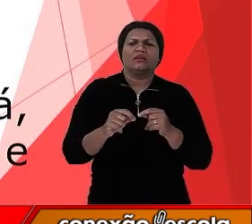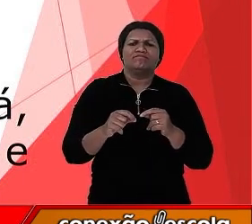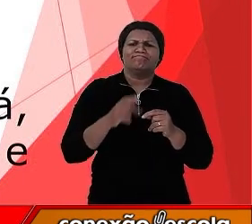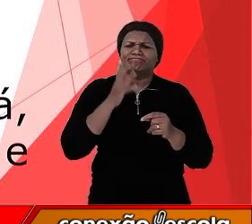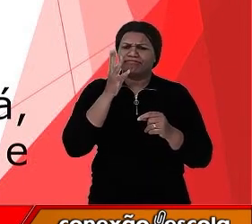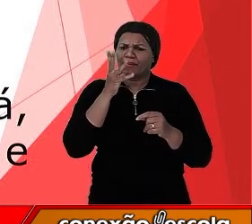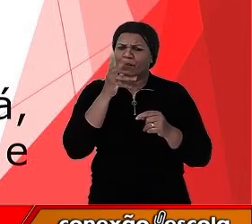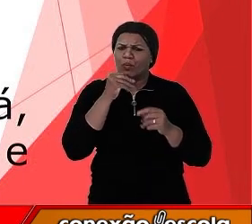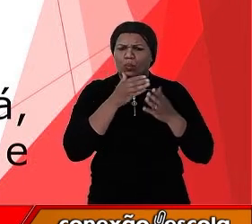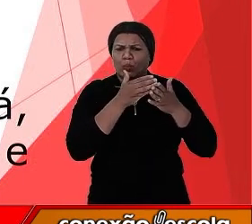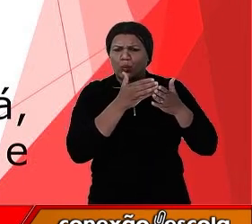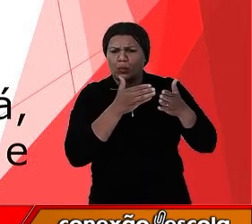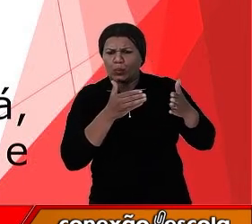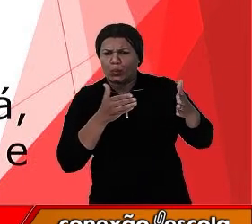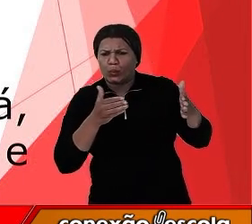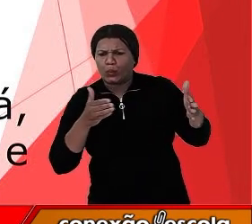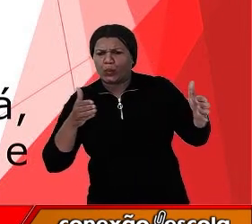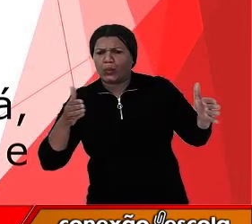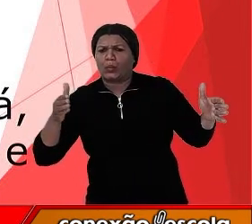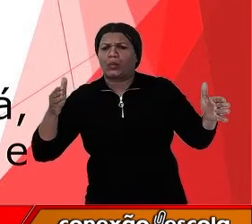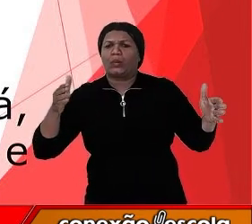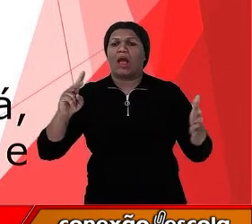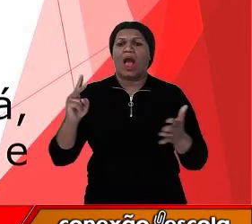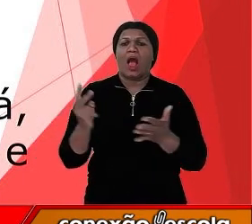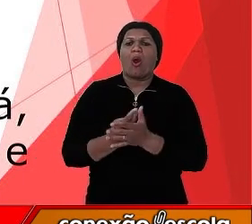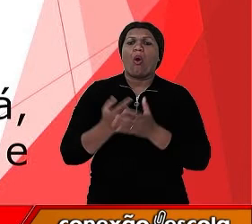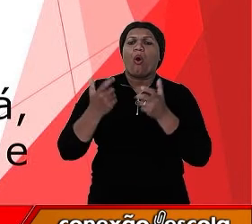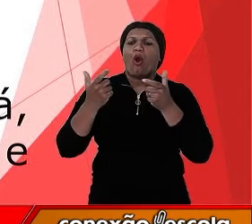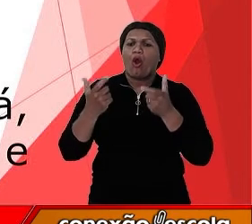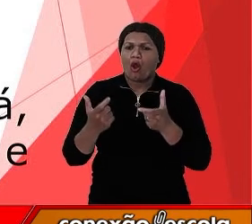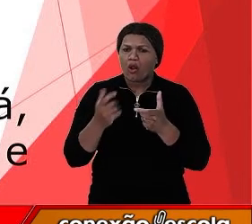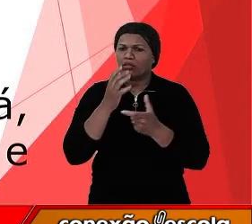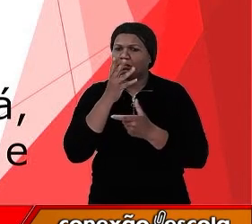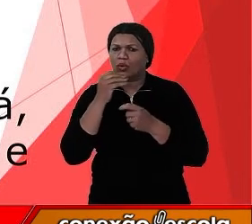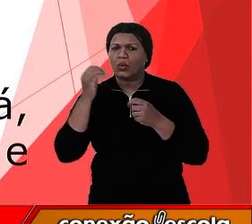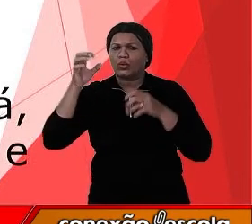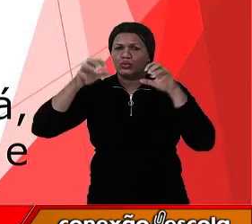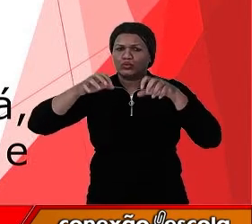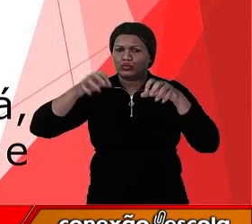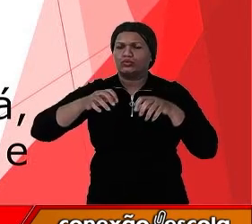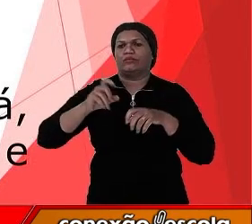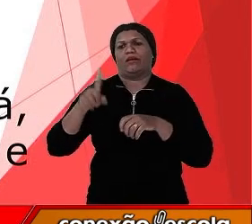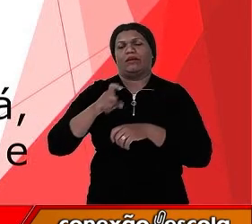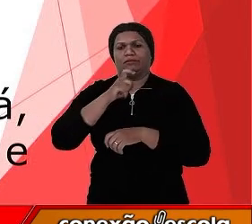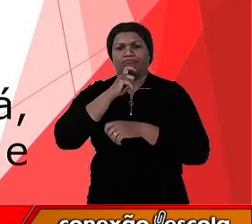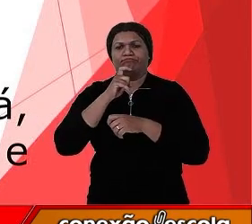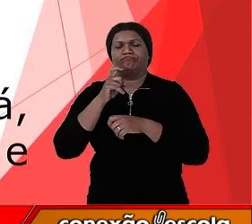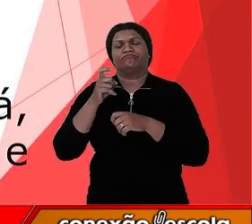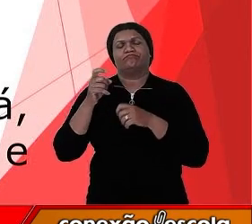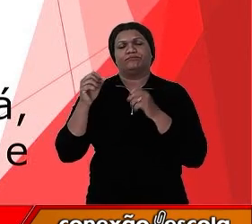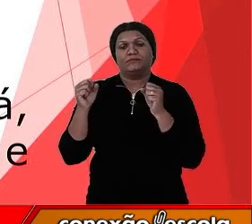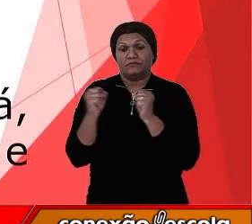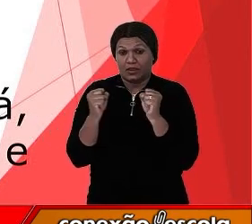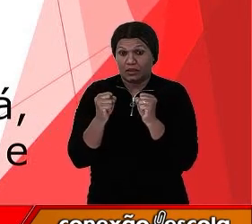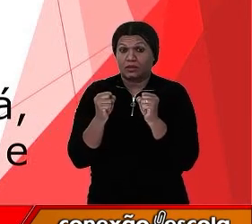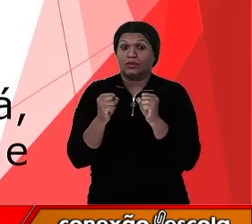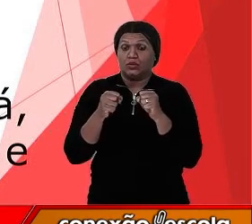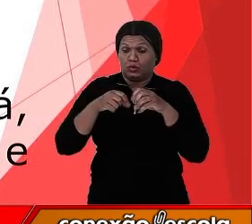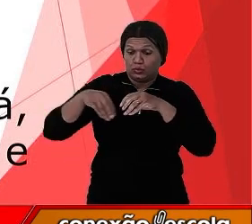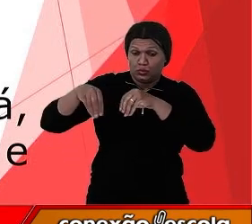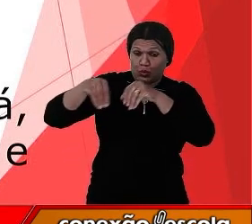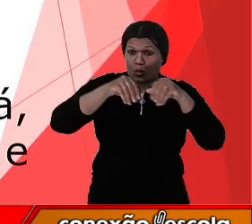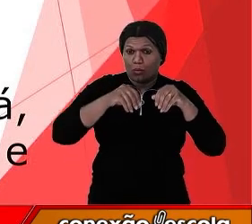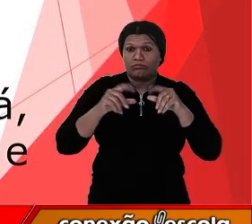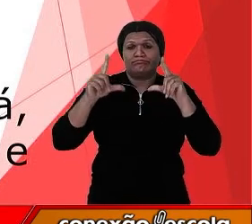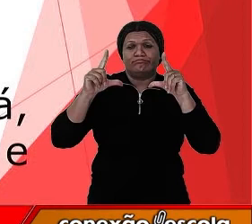estiagem que vão acontecer justamente no inverno o solo tem pouca fertilidade e alto